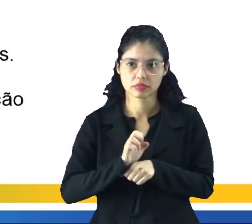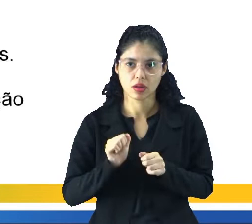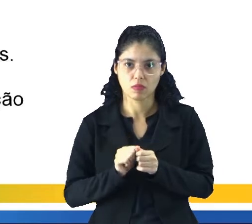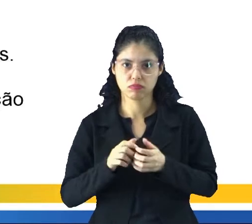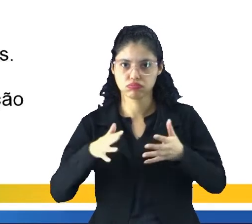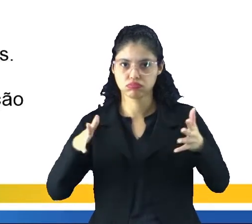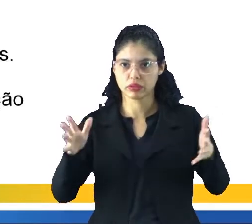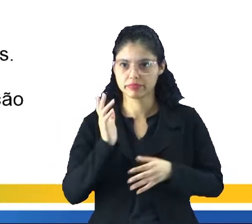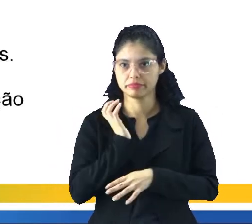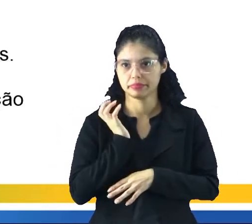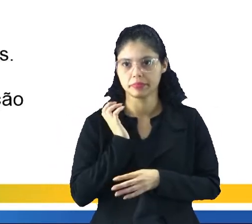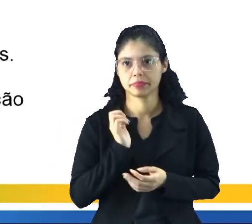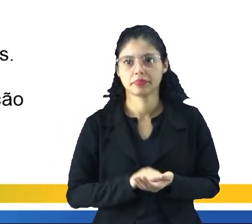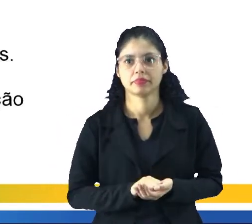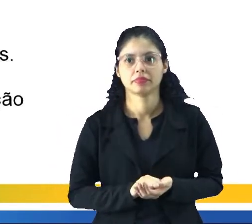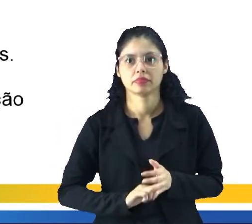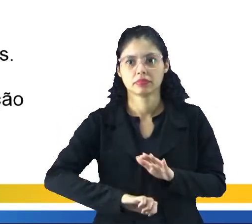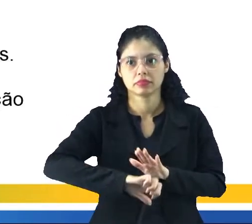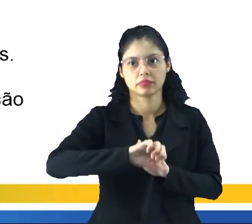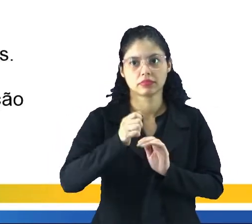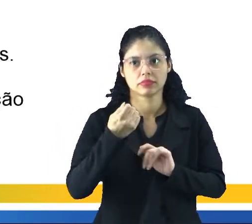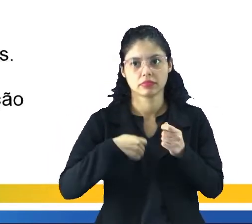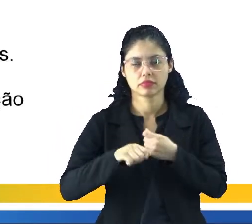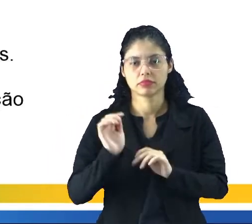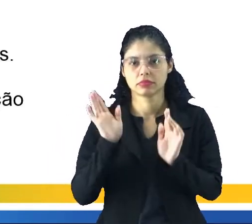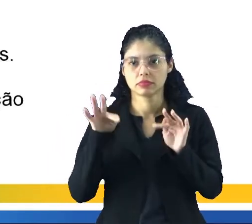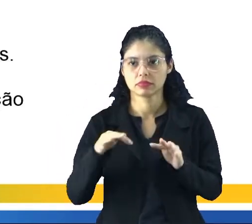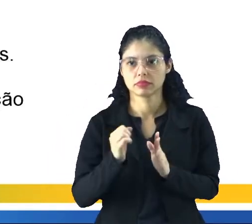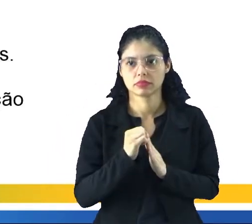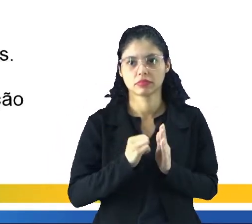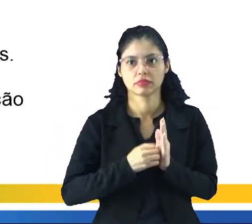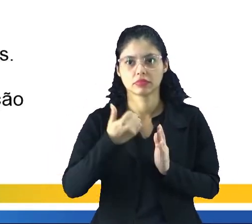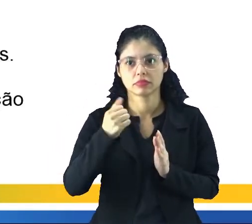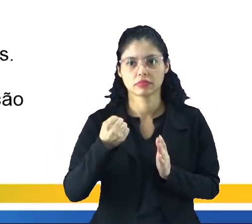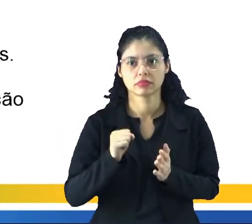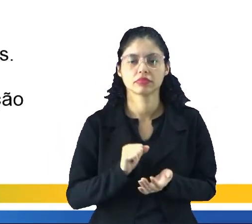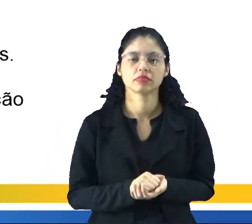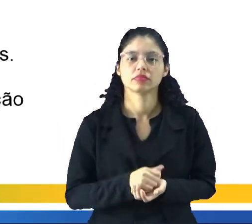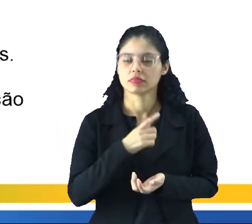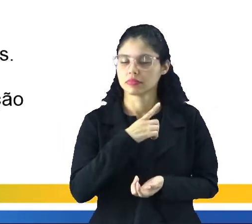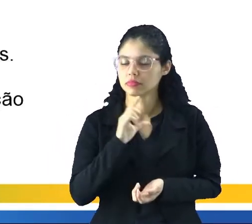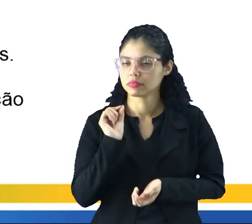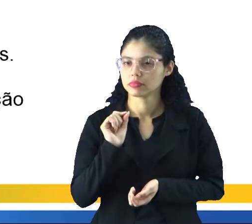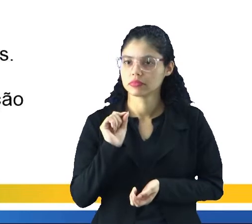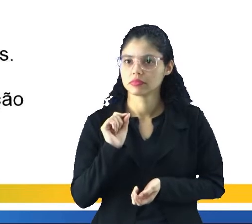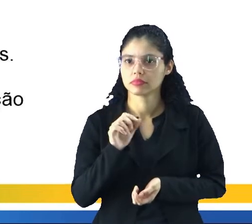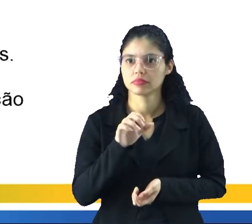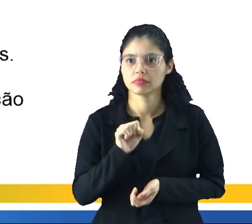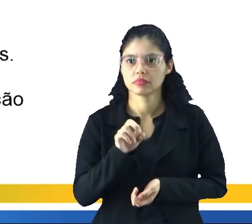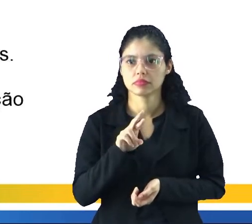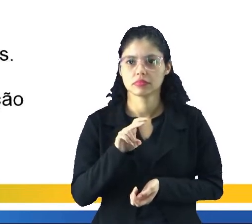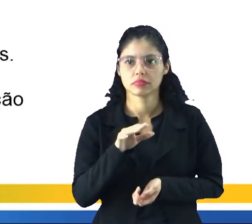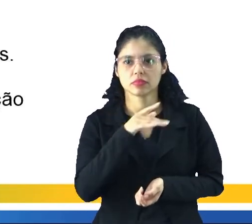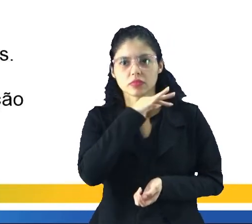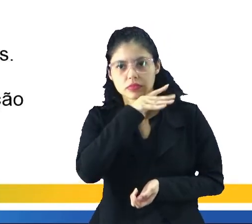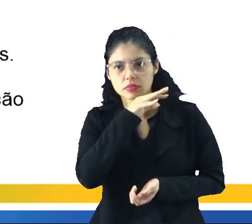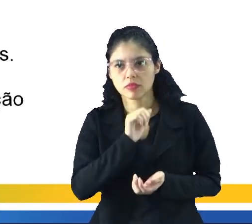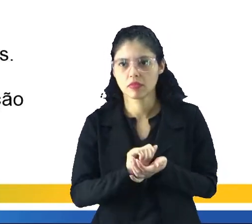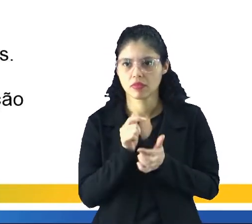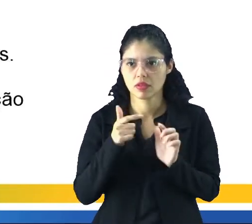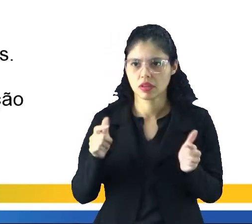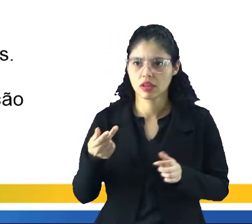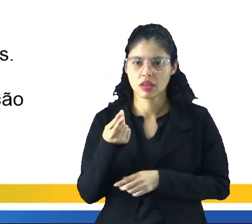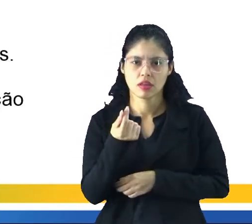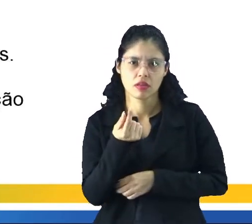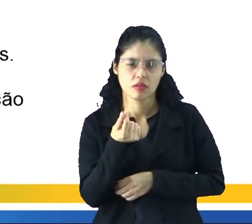acumulavam riquezas. Uma crise econômica aí no fim do século XVIII, ocasionado por safras agrícolas ruins, o aumento do preço